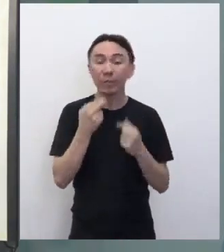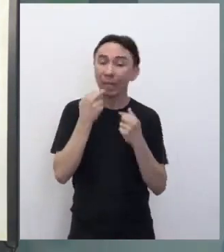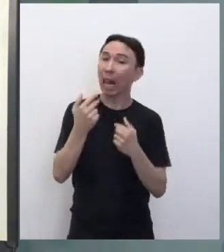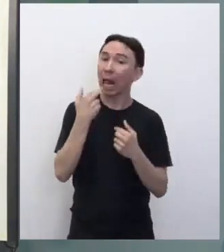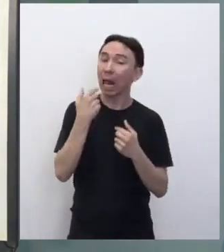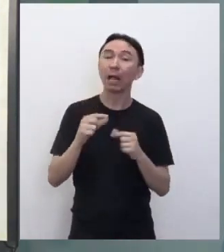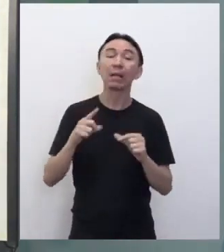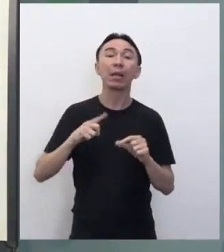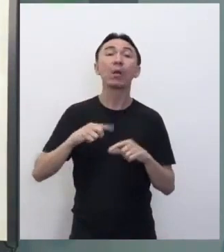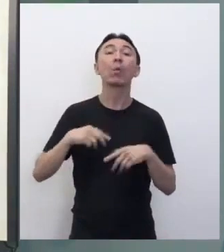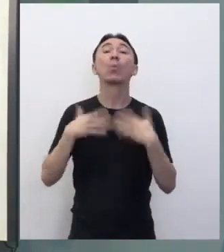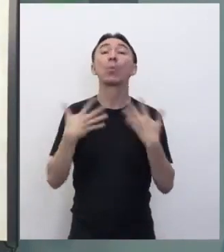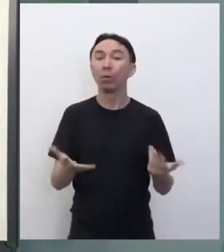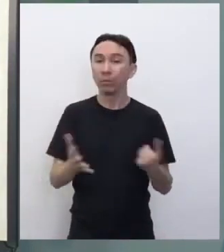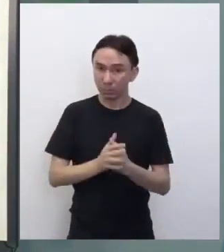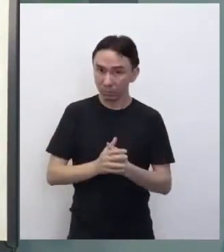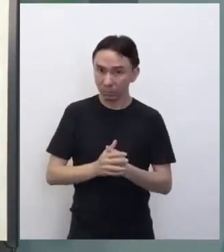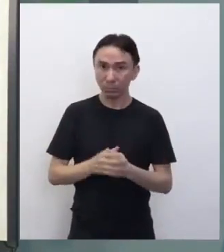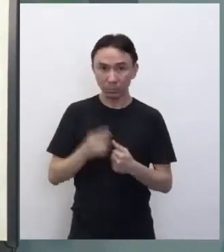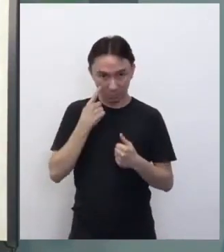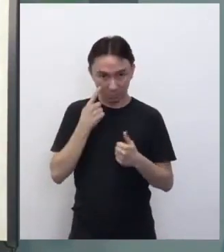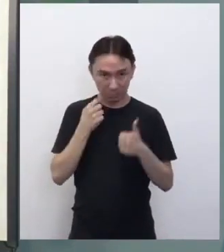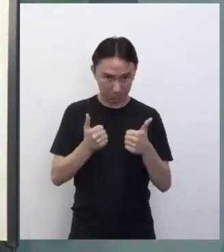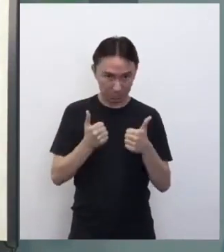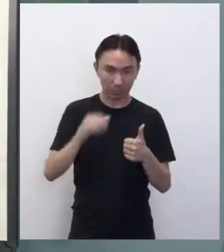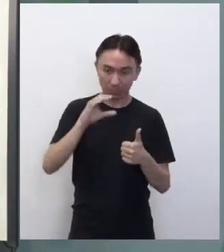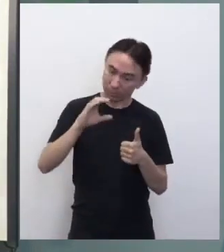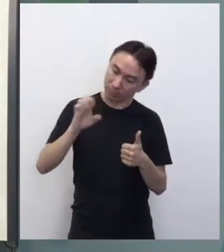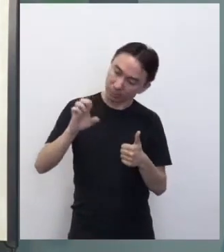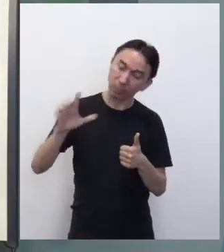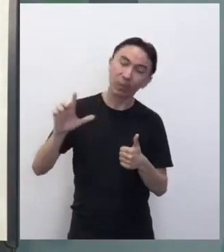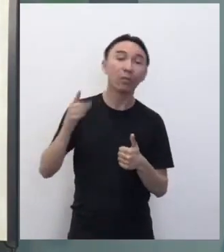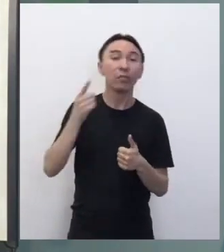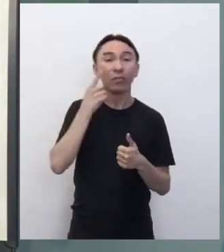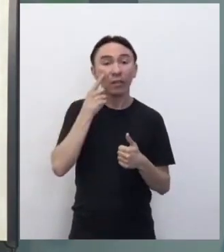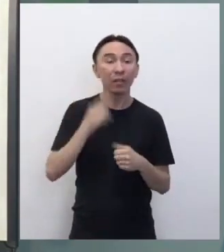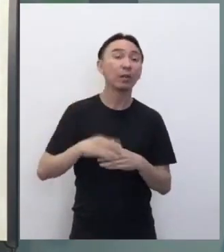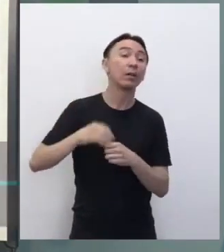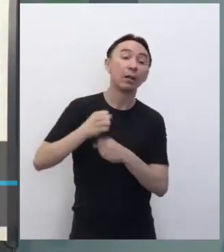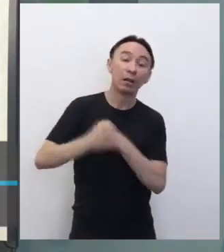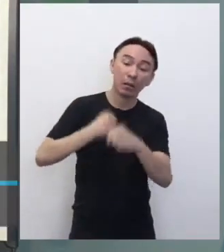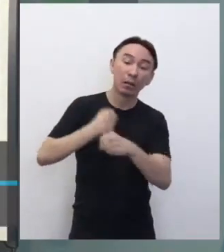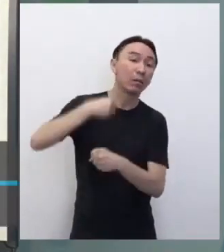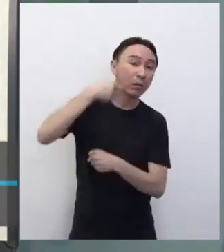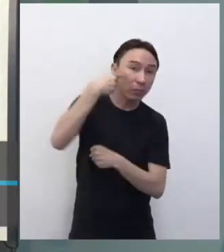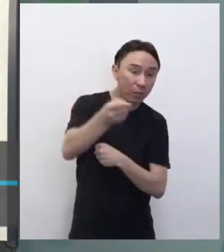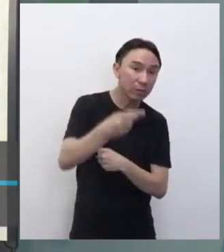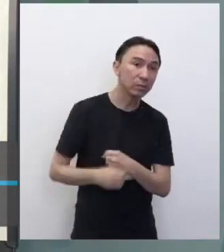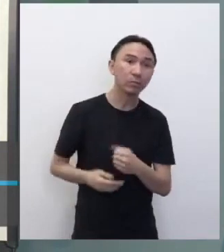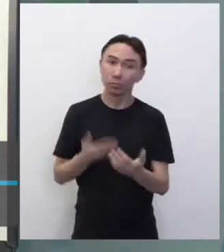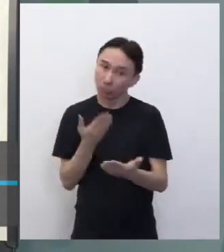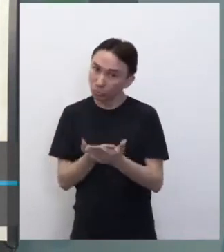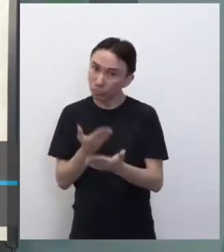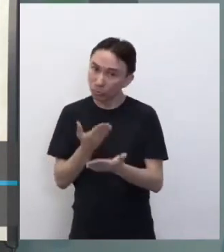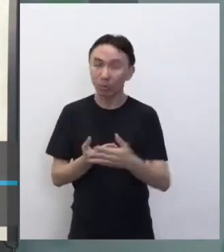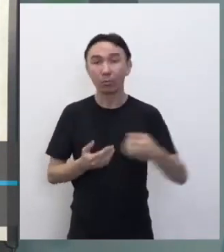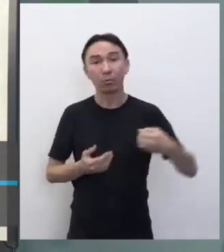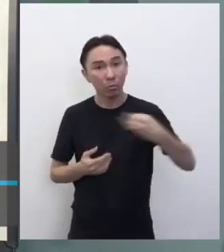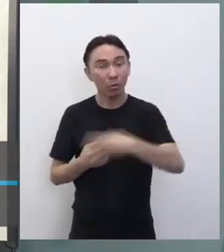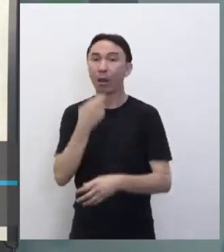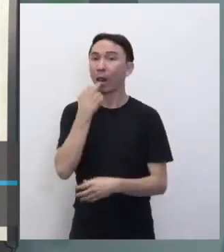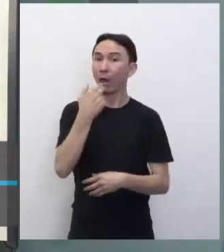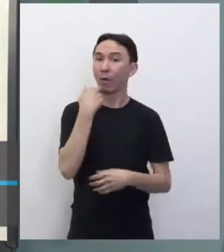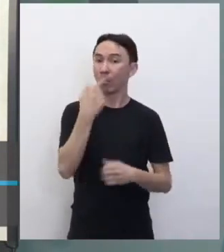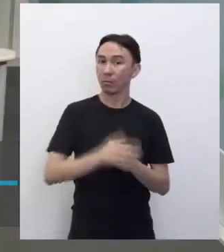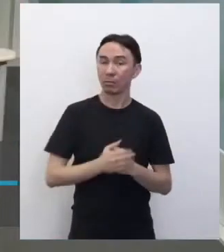uma olhadinha lá no CEL e vê se o ano que vem você já começa estudando um idioma novo, né? É importante estudar idiomas ou não? Yes,